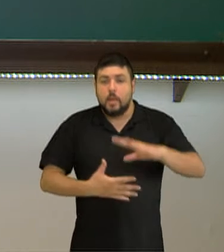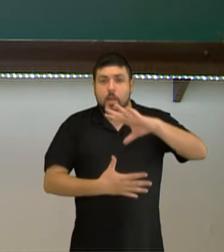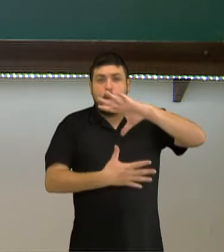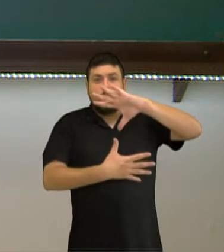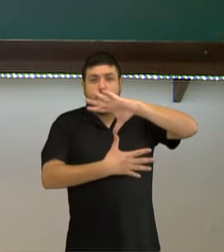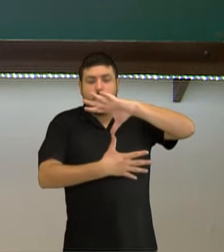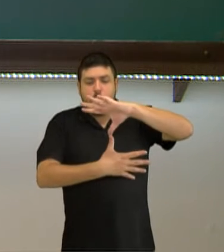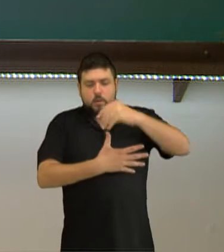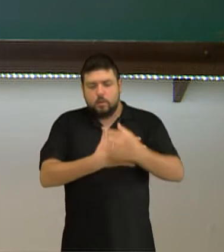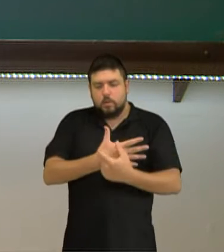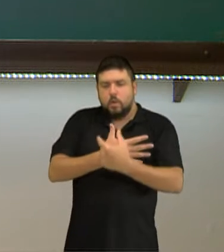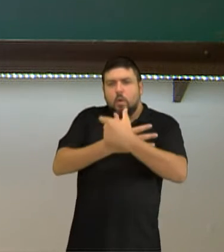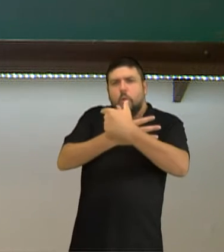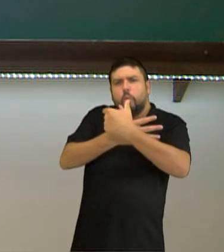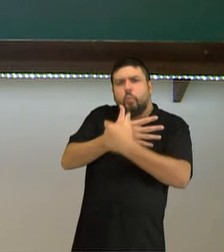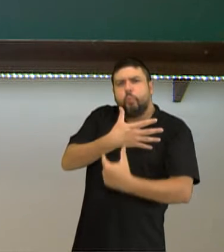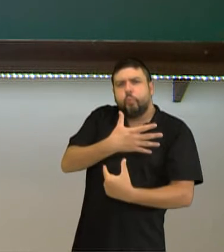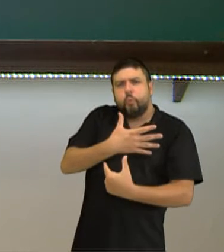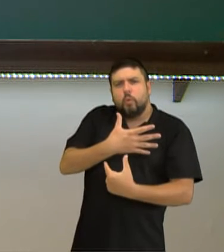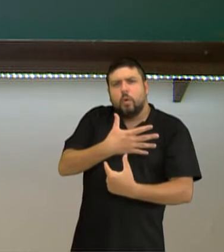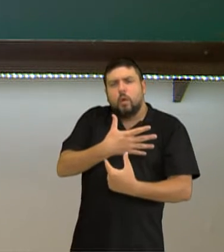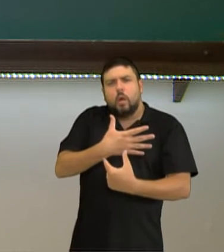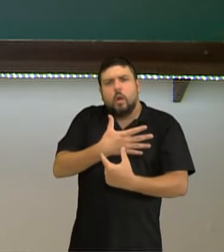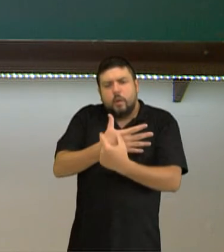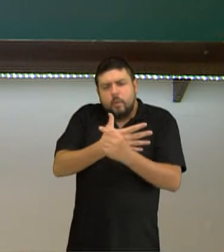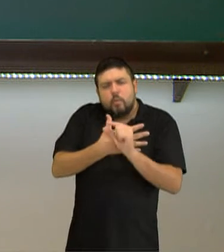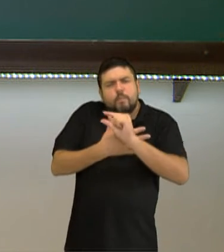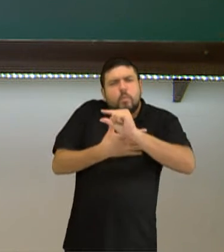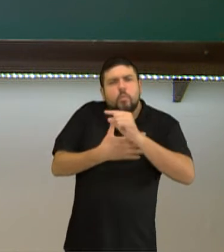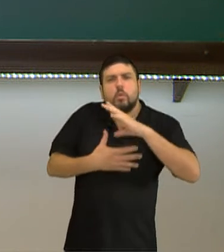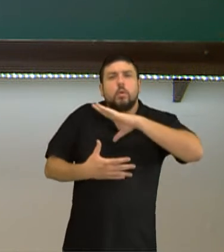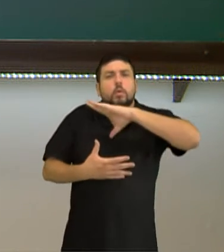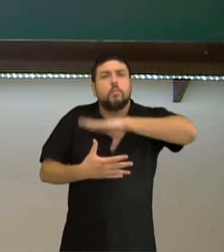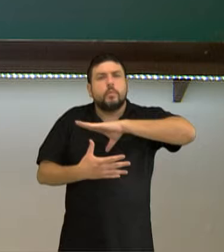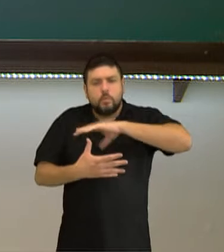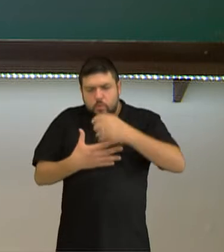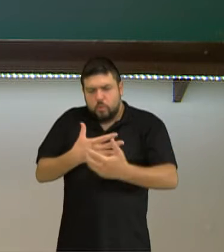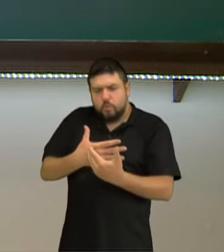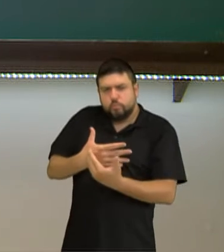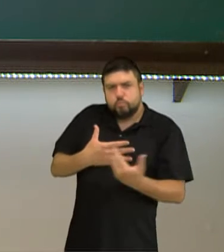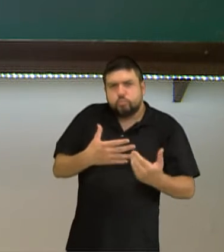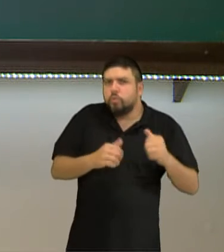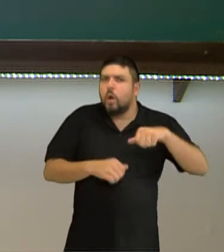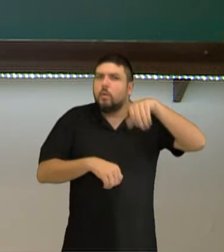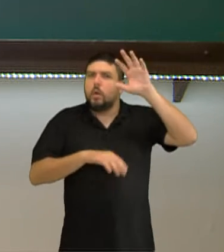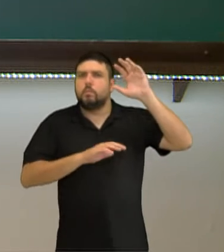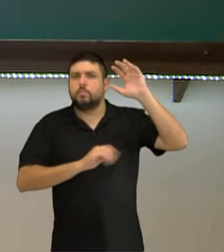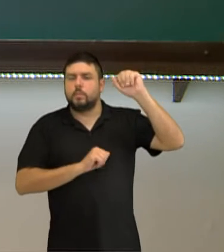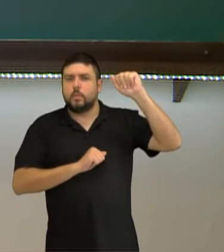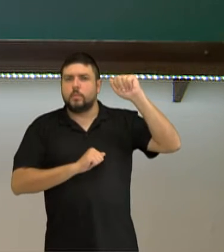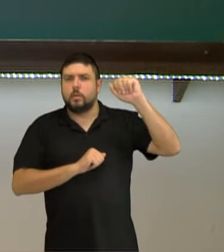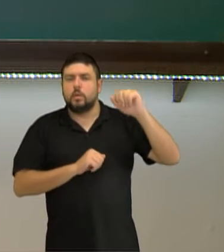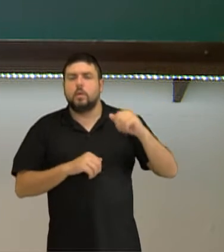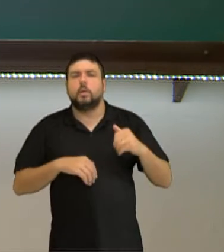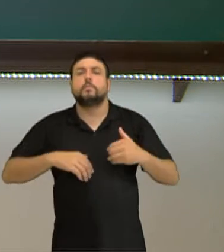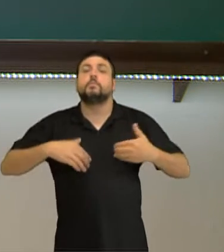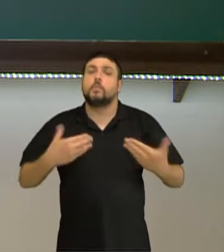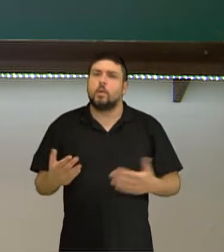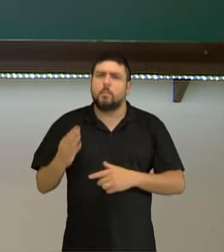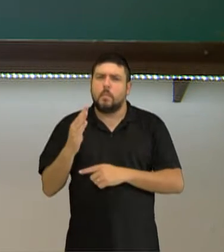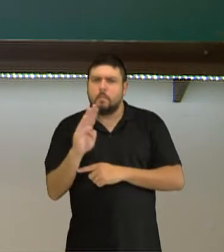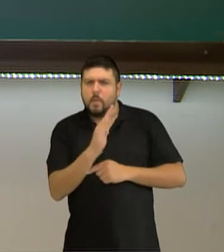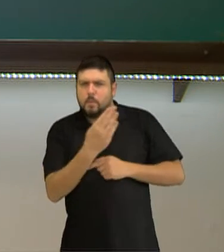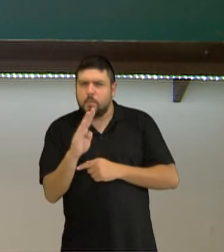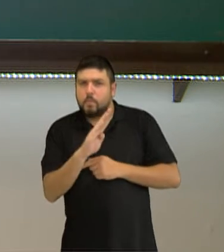pequena frente ao tamanho do Brasil que ele é hoje. Então, essas bandeiras, ela contribuem para aumentar as